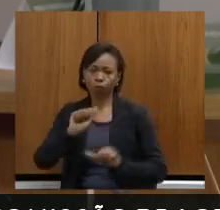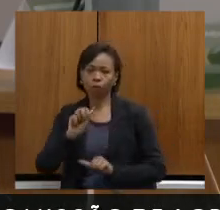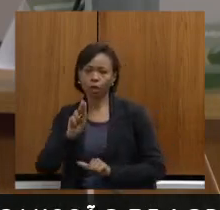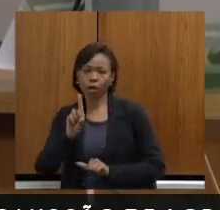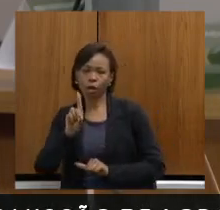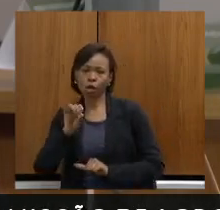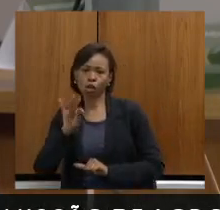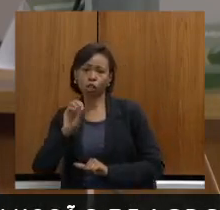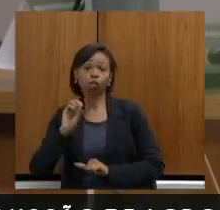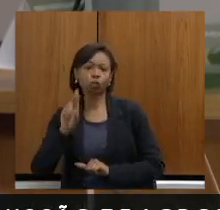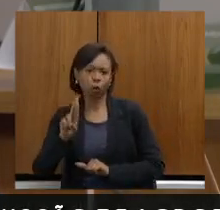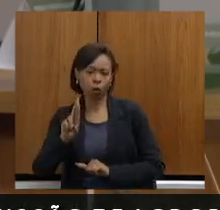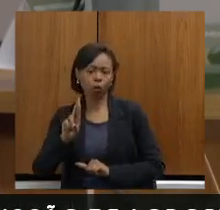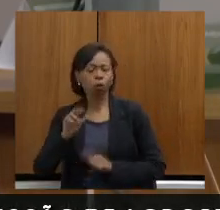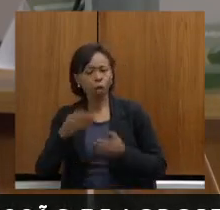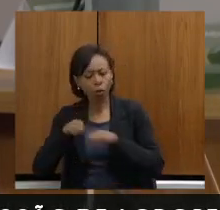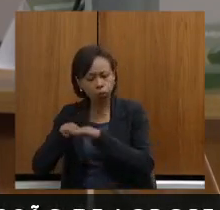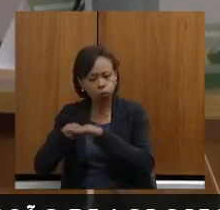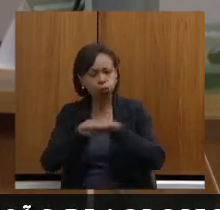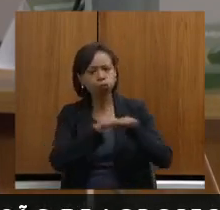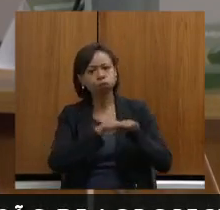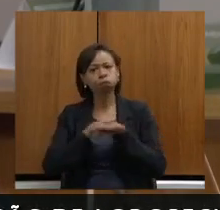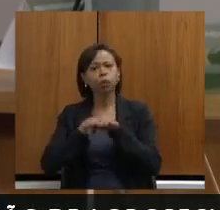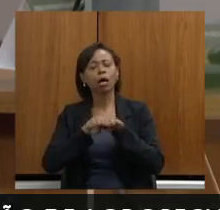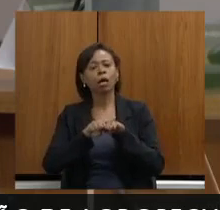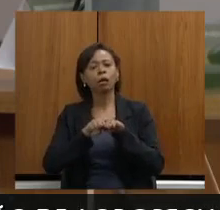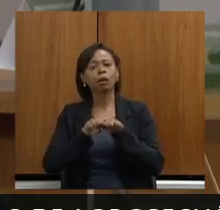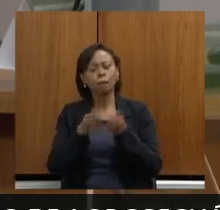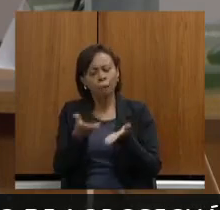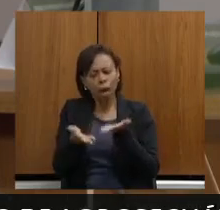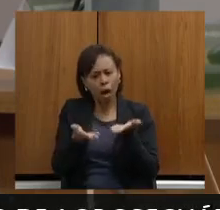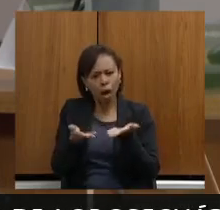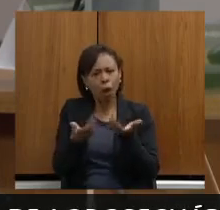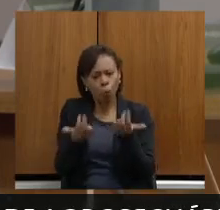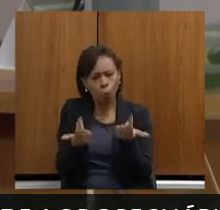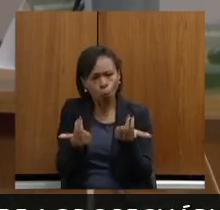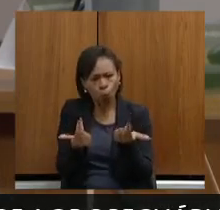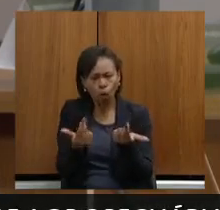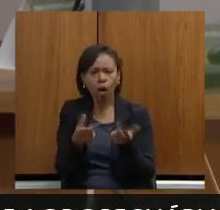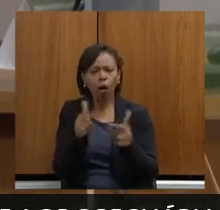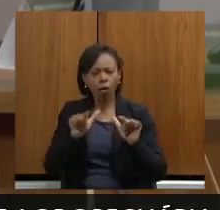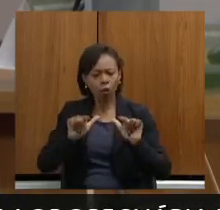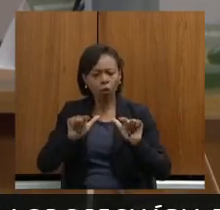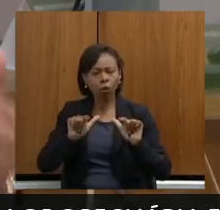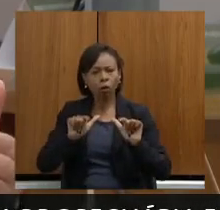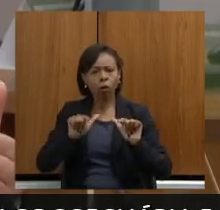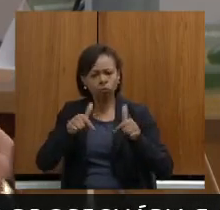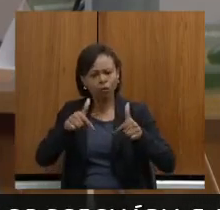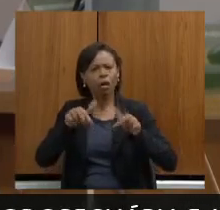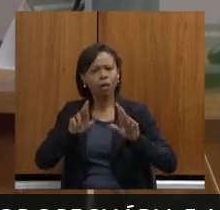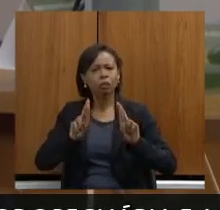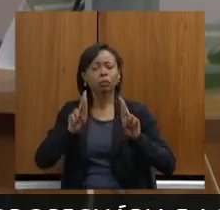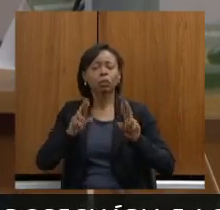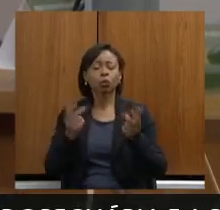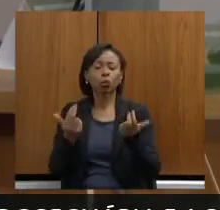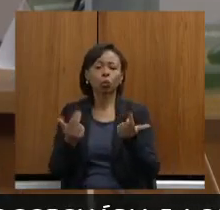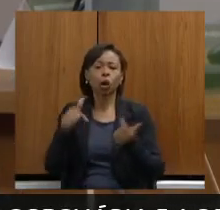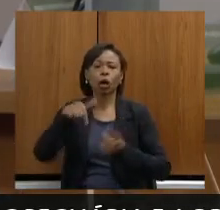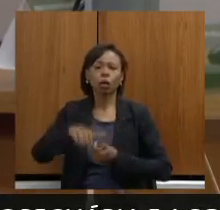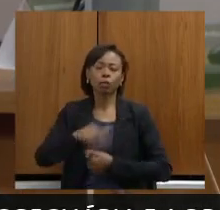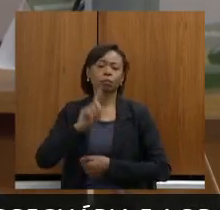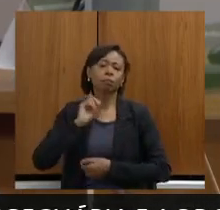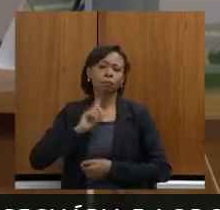nosso fiscal agropecuário mesmo tratamento técnico da mesma função que ele exerce no nosso estado